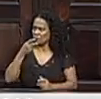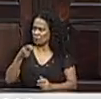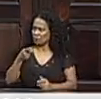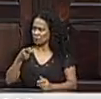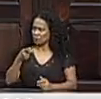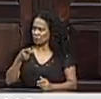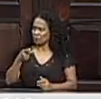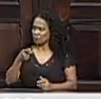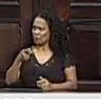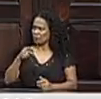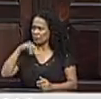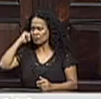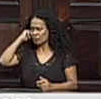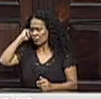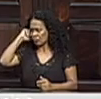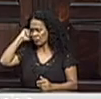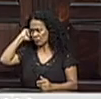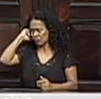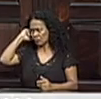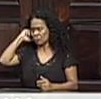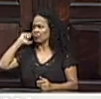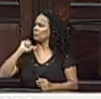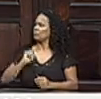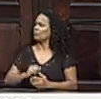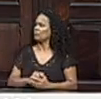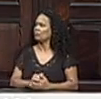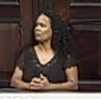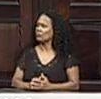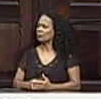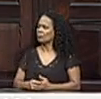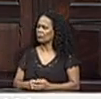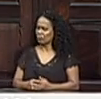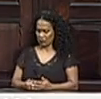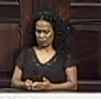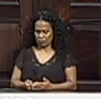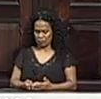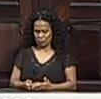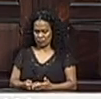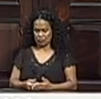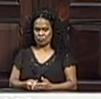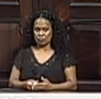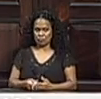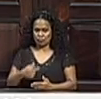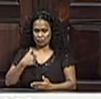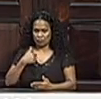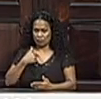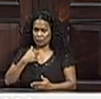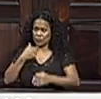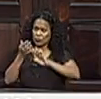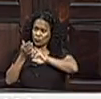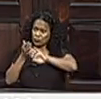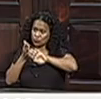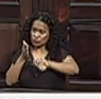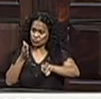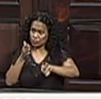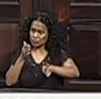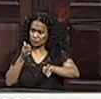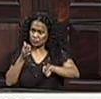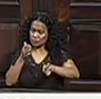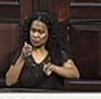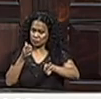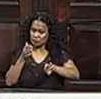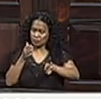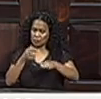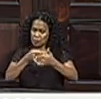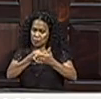Correto, senhor presidente? Pela ordem, presidente. Só um minutinho, deputado Gilberto, só para fazer a correção. Eu vou excluir aqui da aglutinação